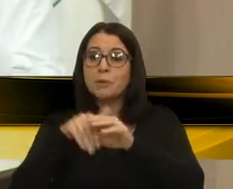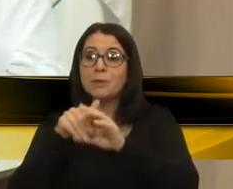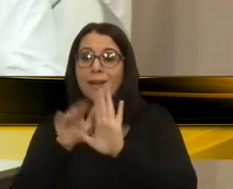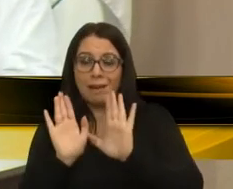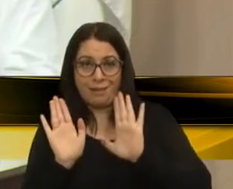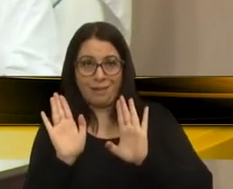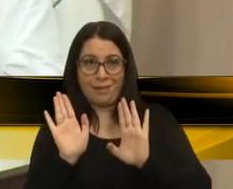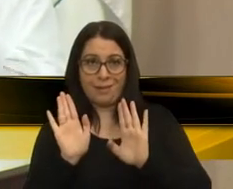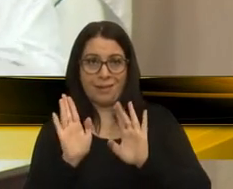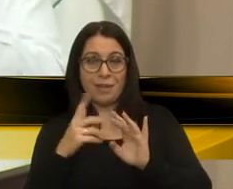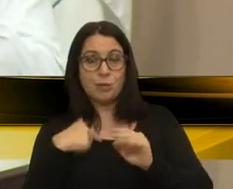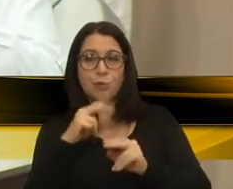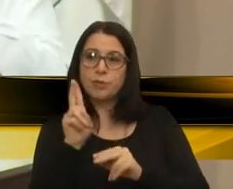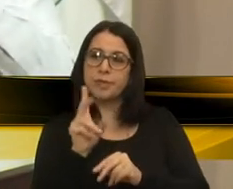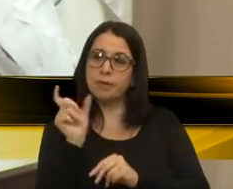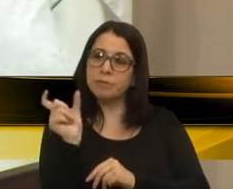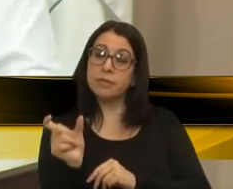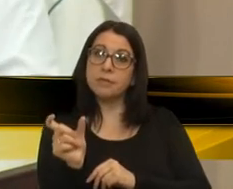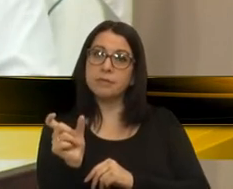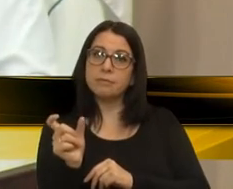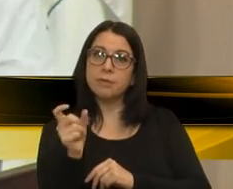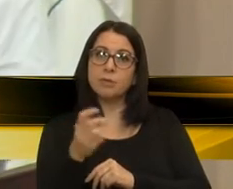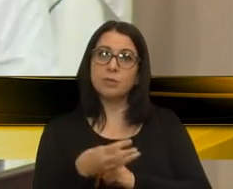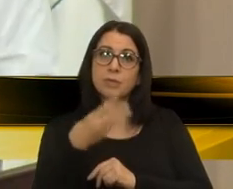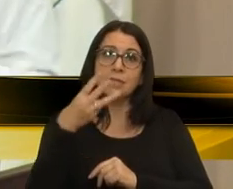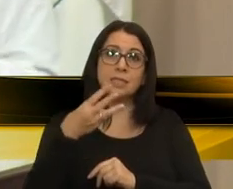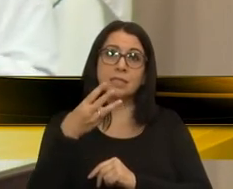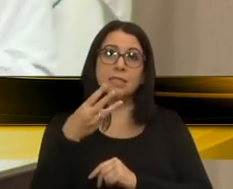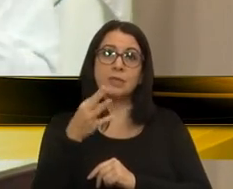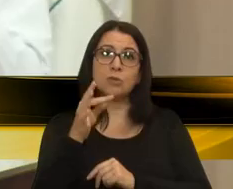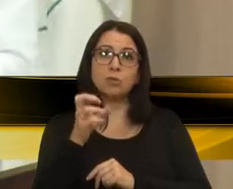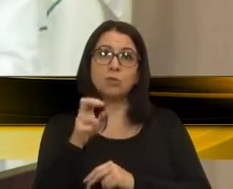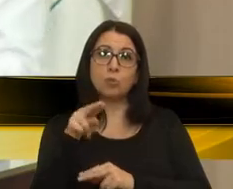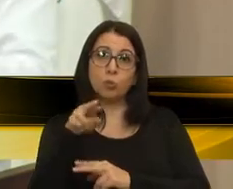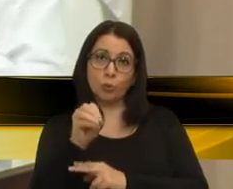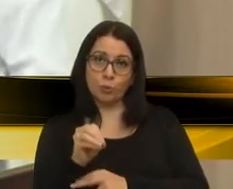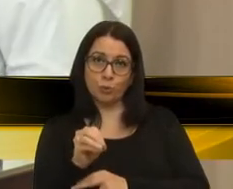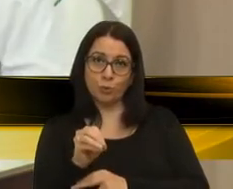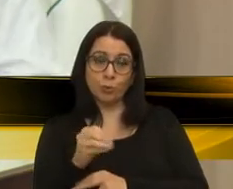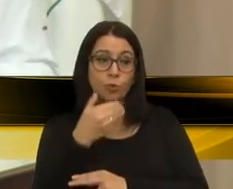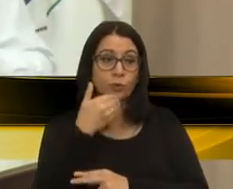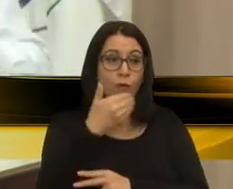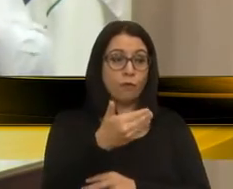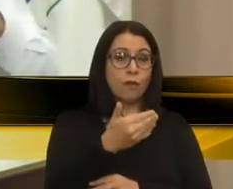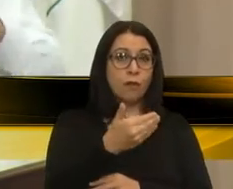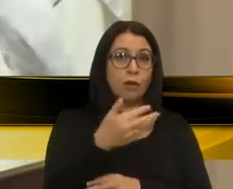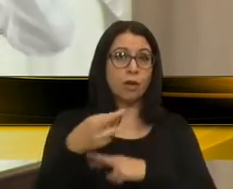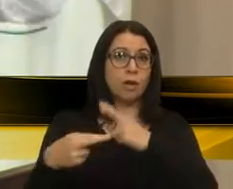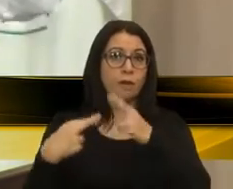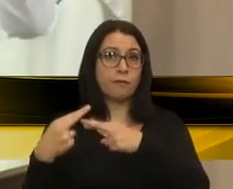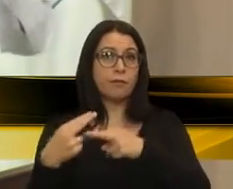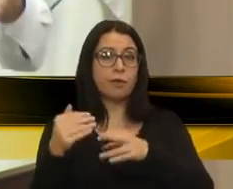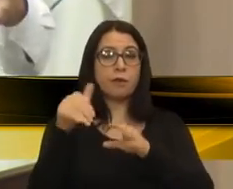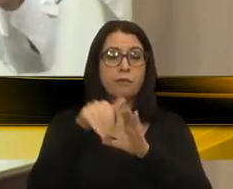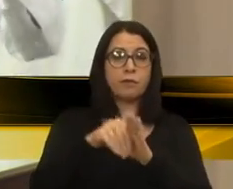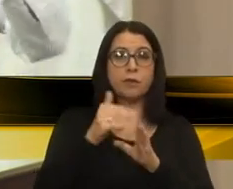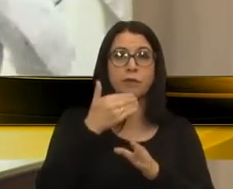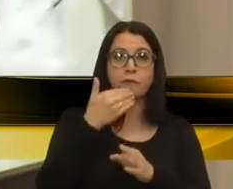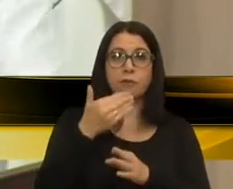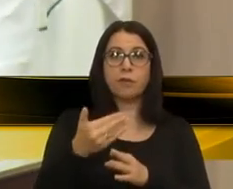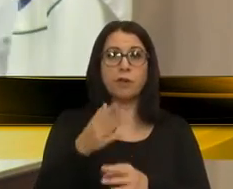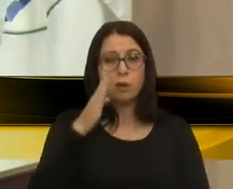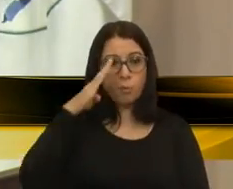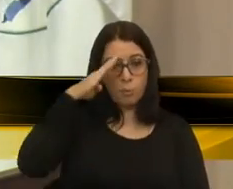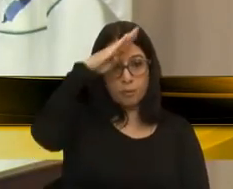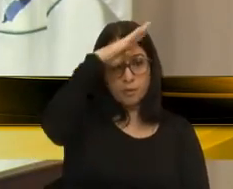termo que é a ideia de terceiro turno. Então, os que são a favor da reforma são os que votaram a favor do